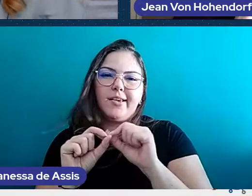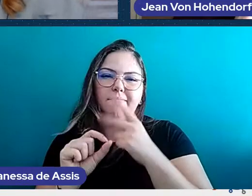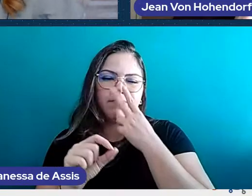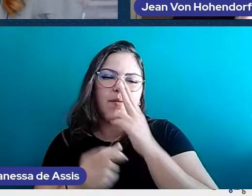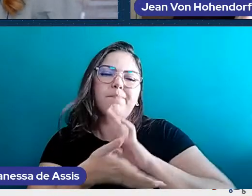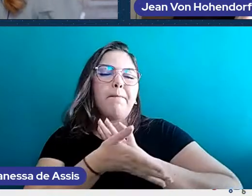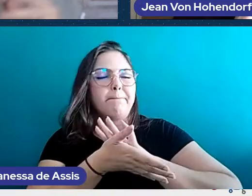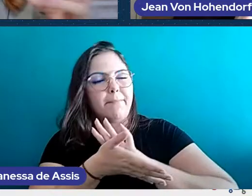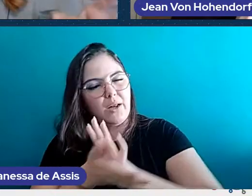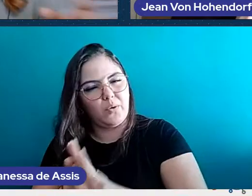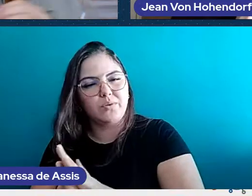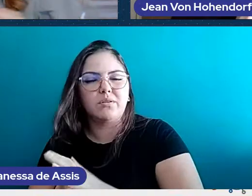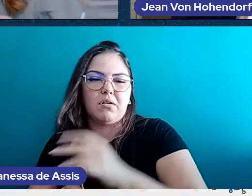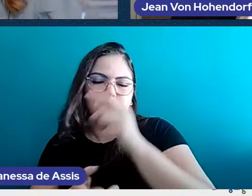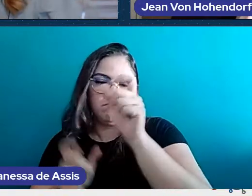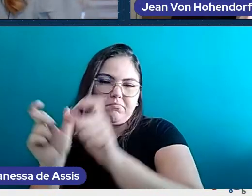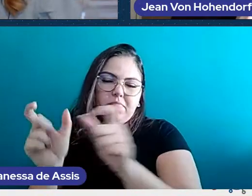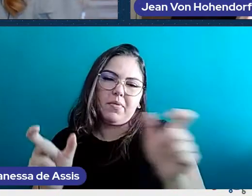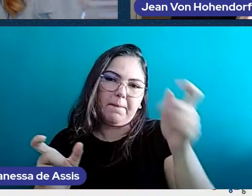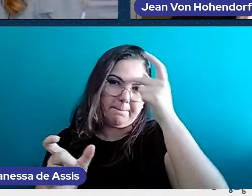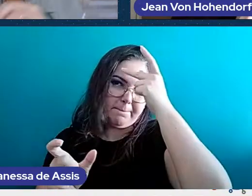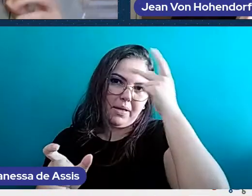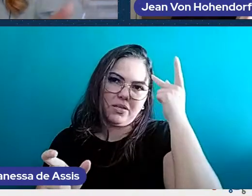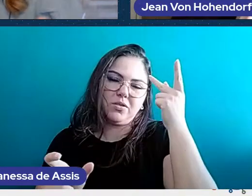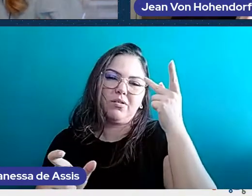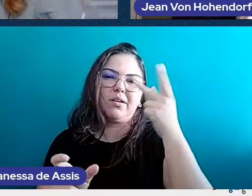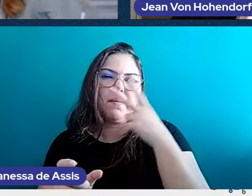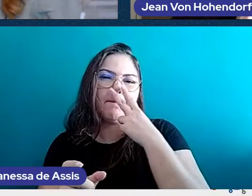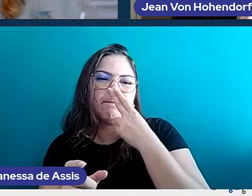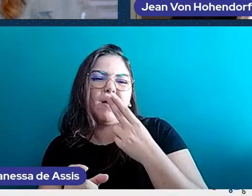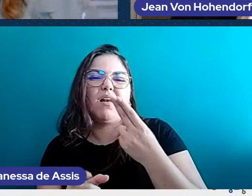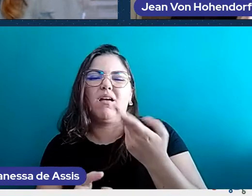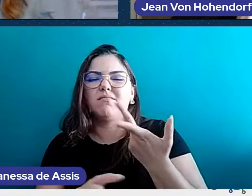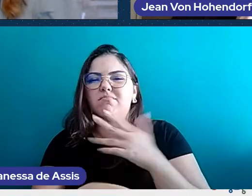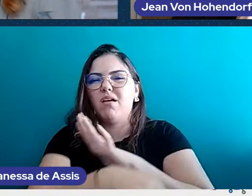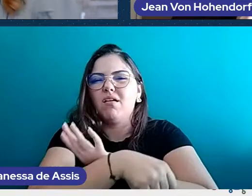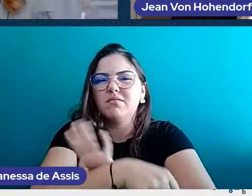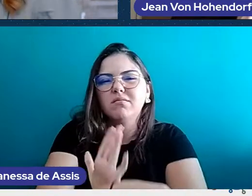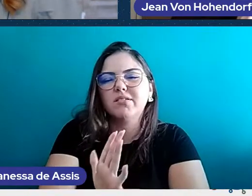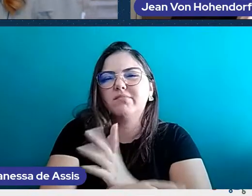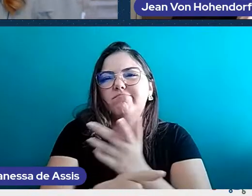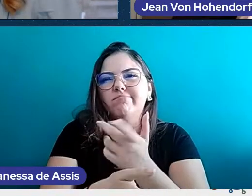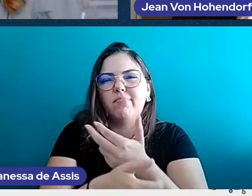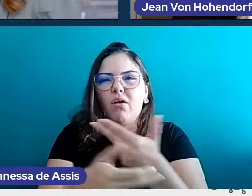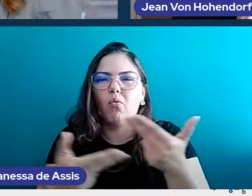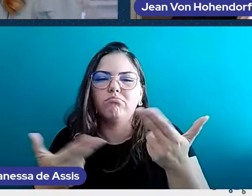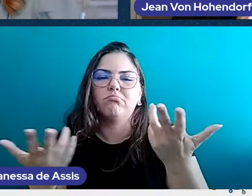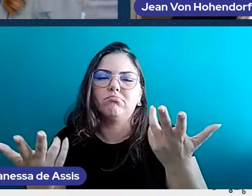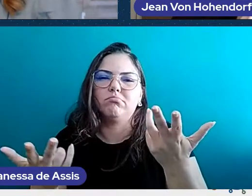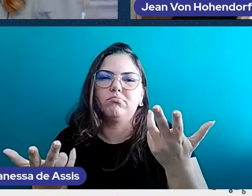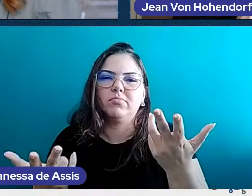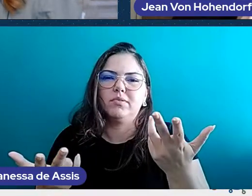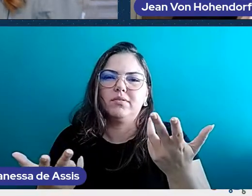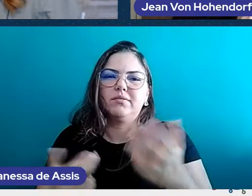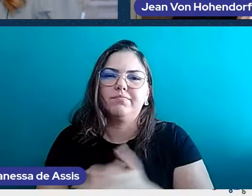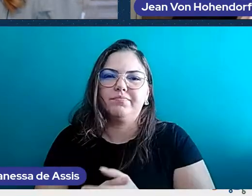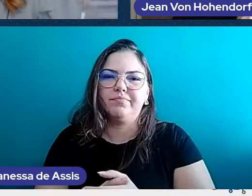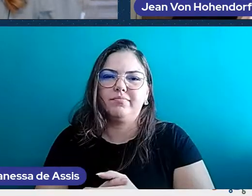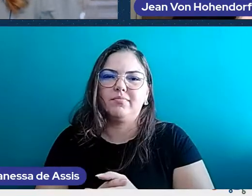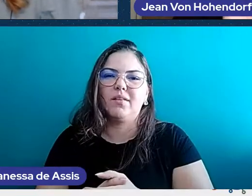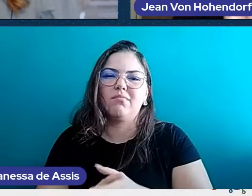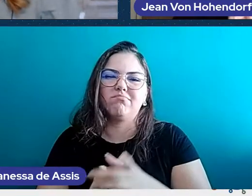com deficiência, que vale aí mais ou menos ao machismo, ao racismo, né? A esses outros tipos de ismos tão